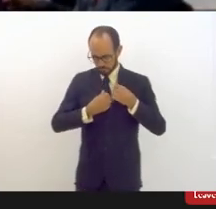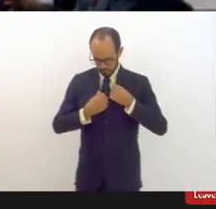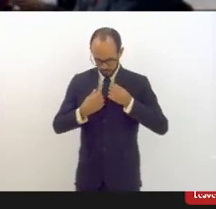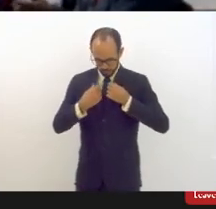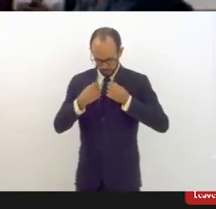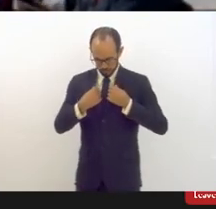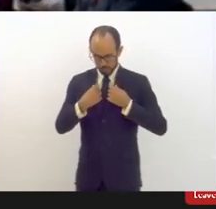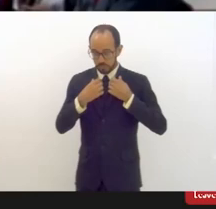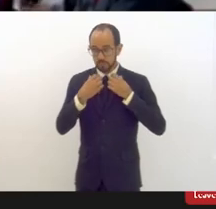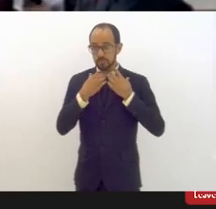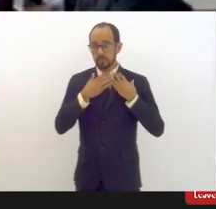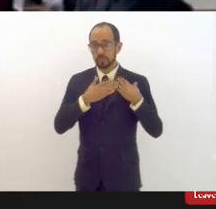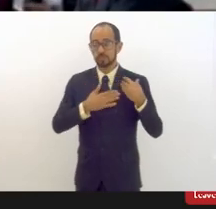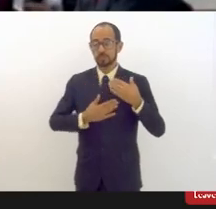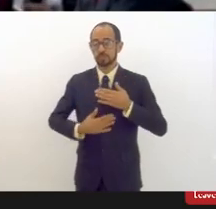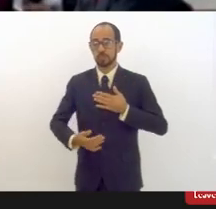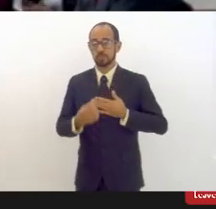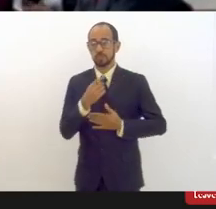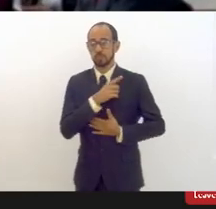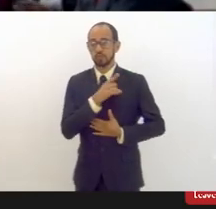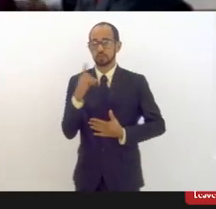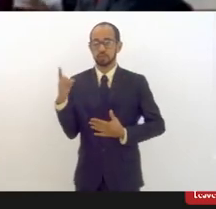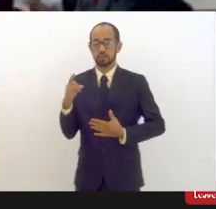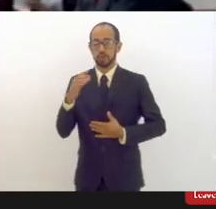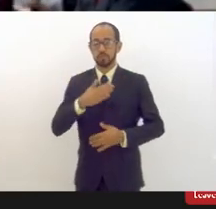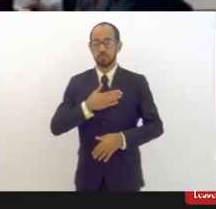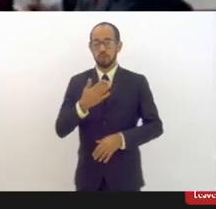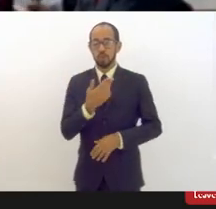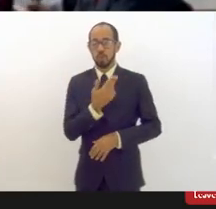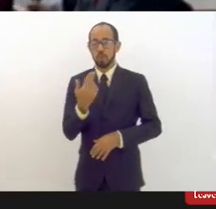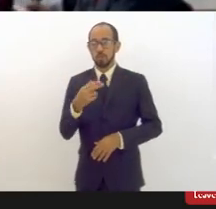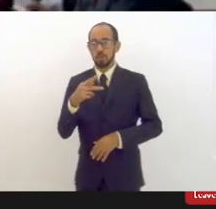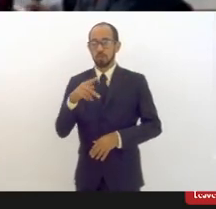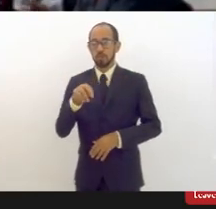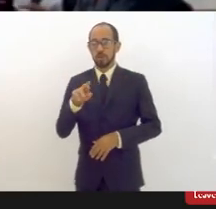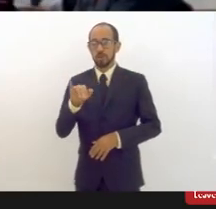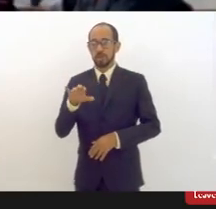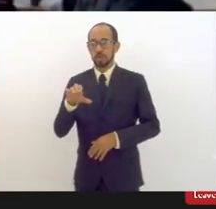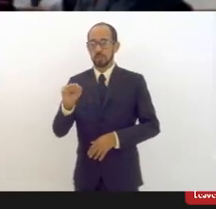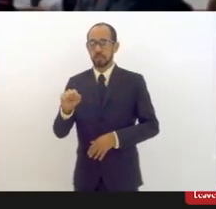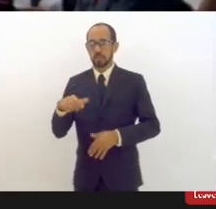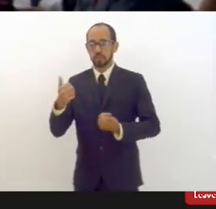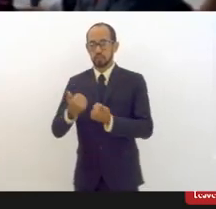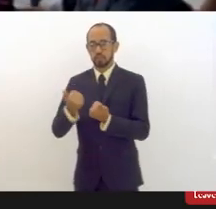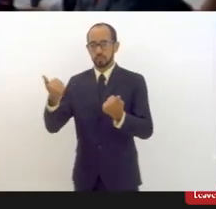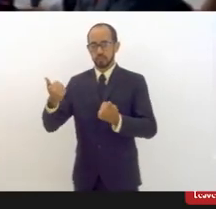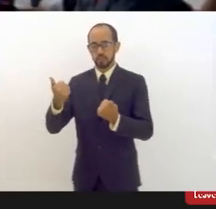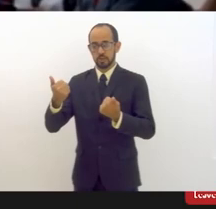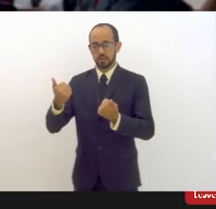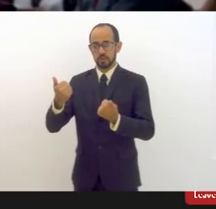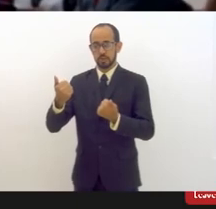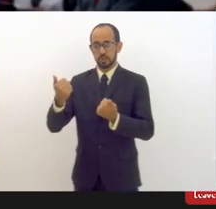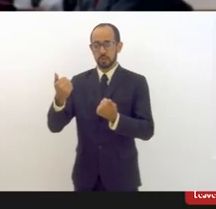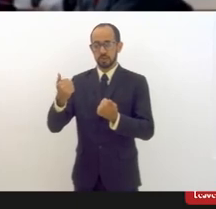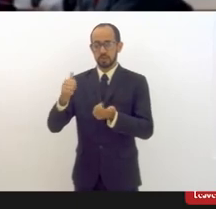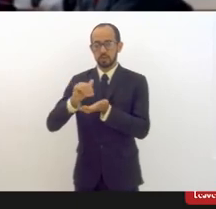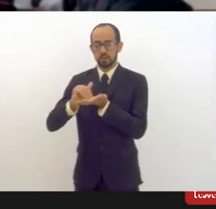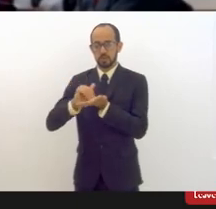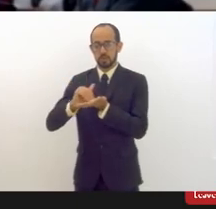Bom dia, eu sou Patrícia Reis, estou superintendente de gestão de pessoas.